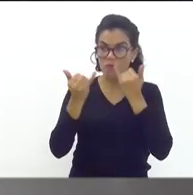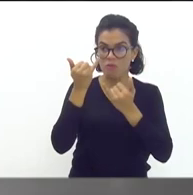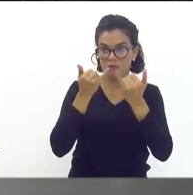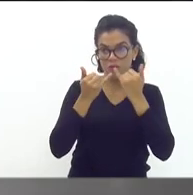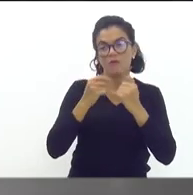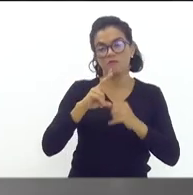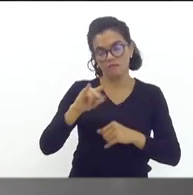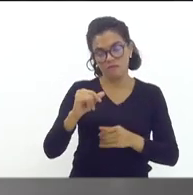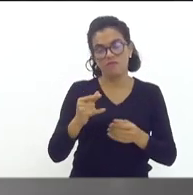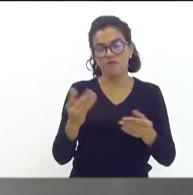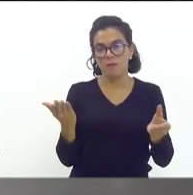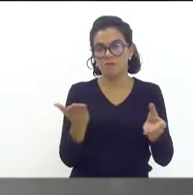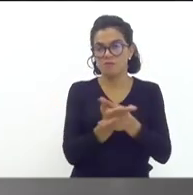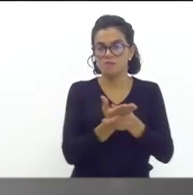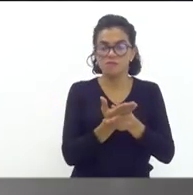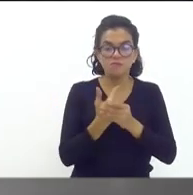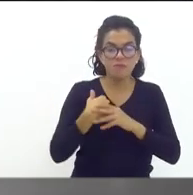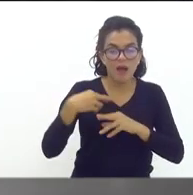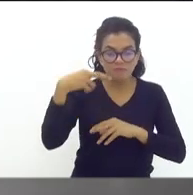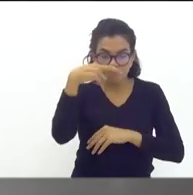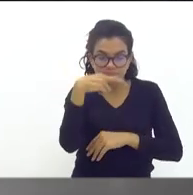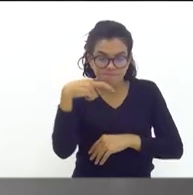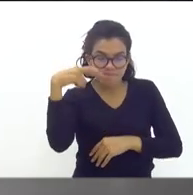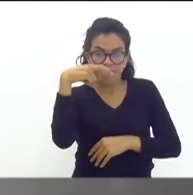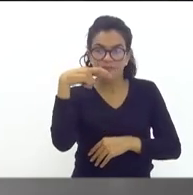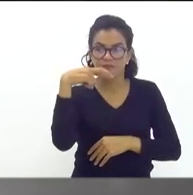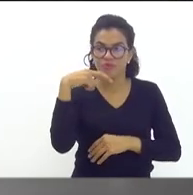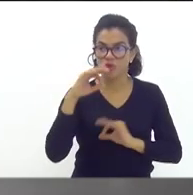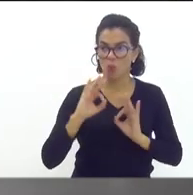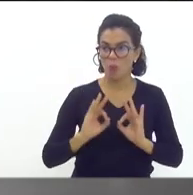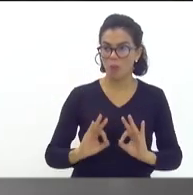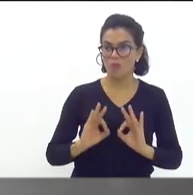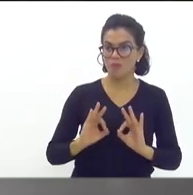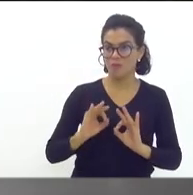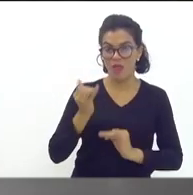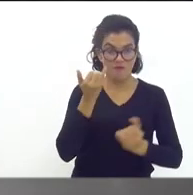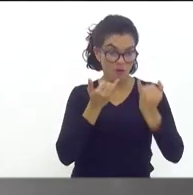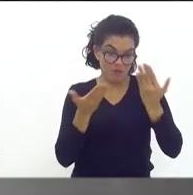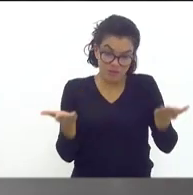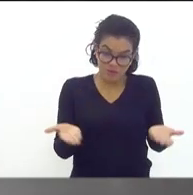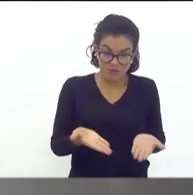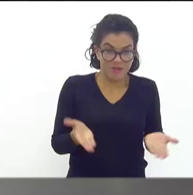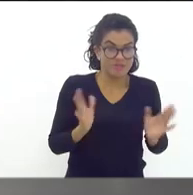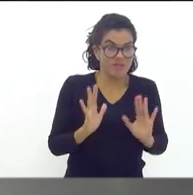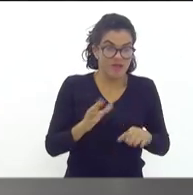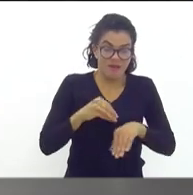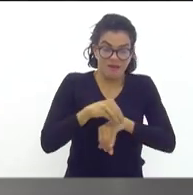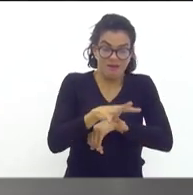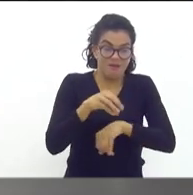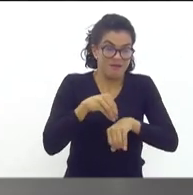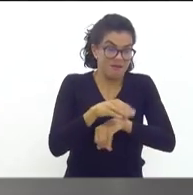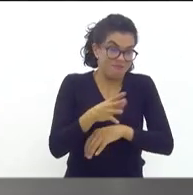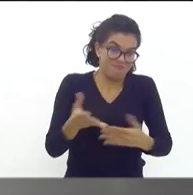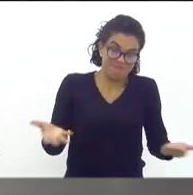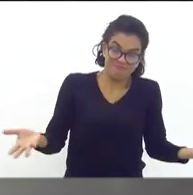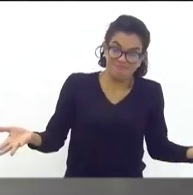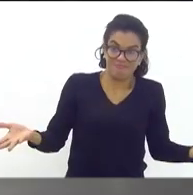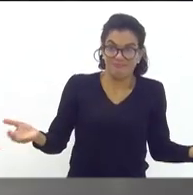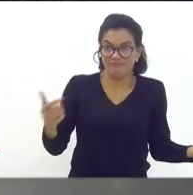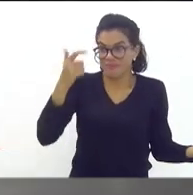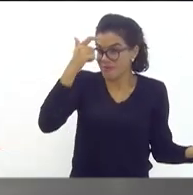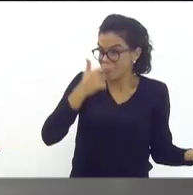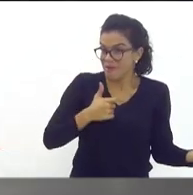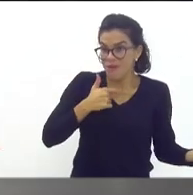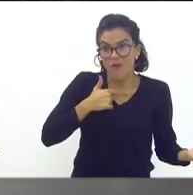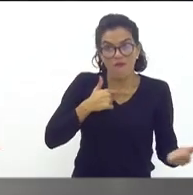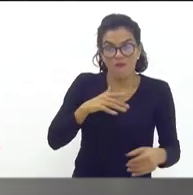será aberto para apurar essas informações Presidente a informação ela já tá chegando e eu vou estar aqui